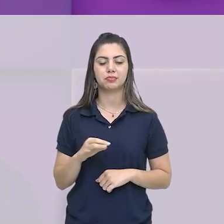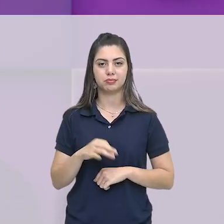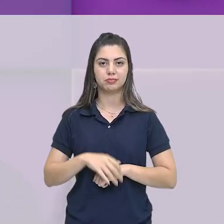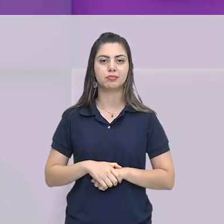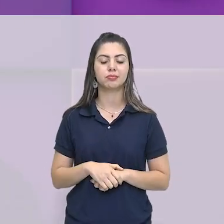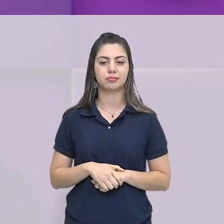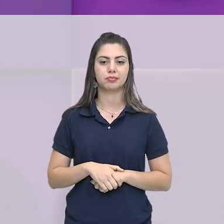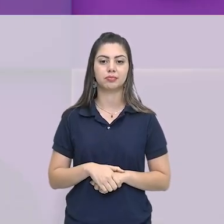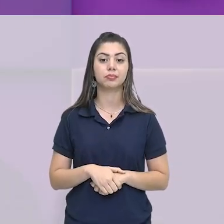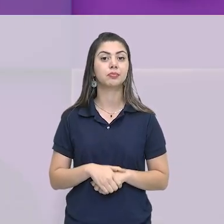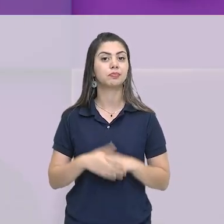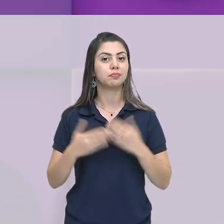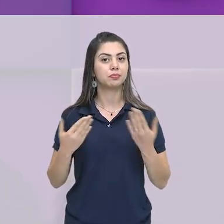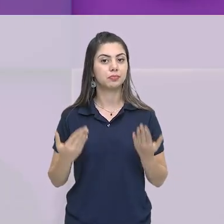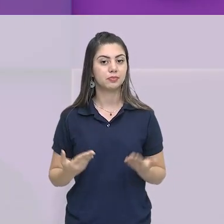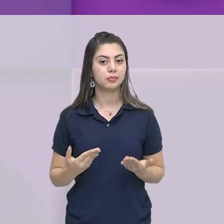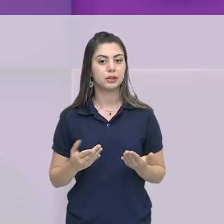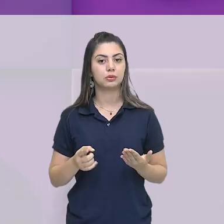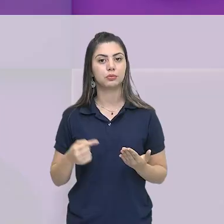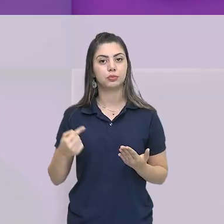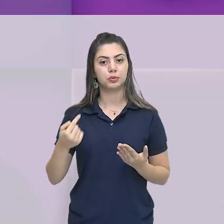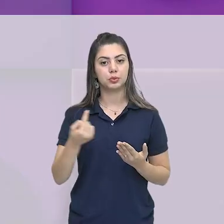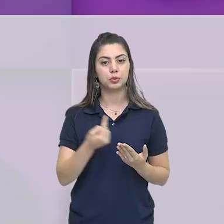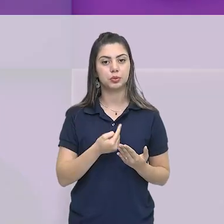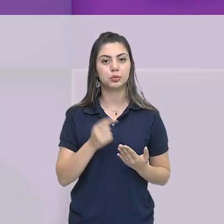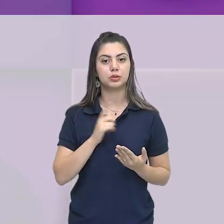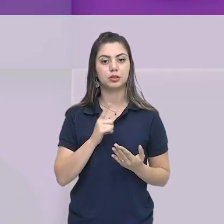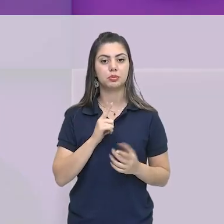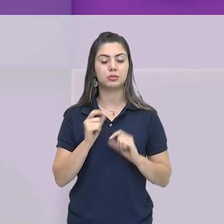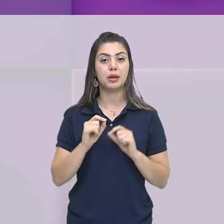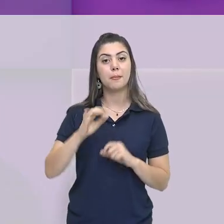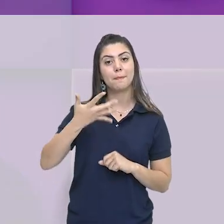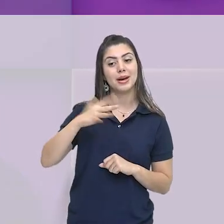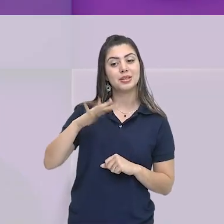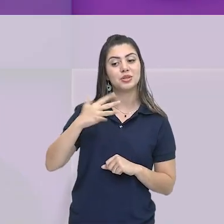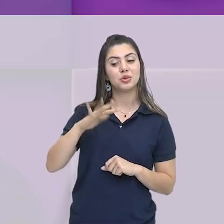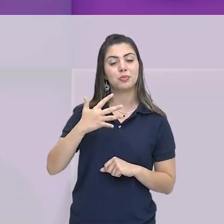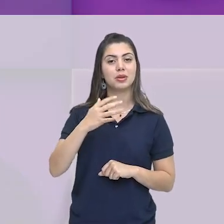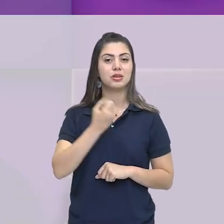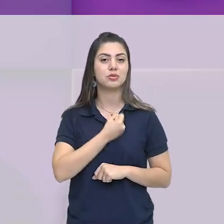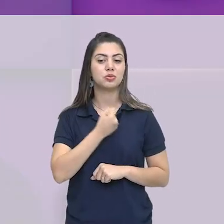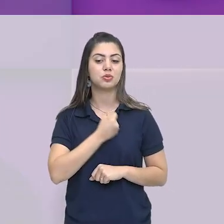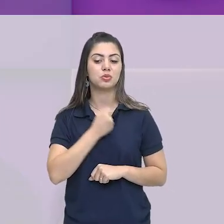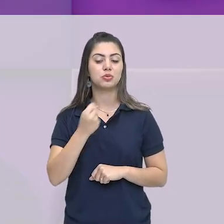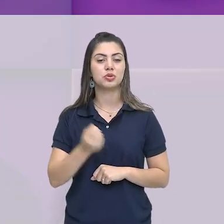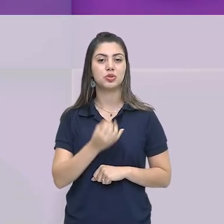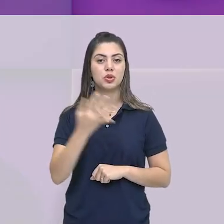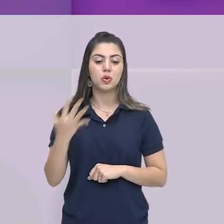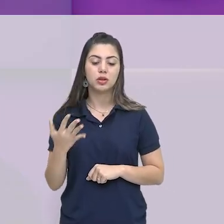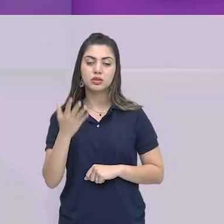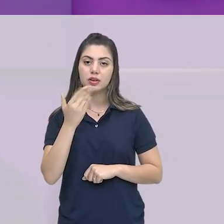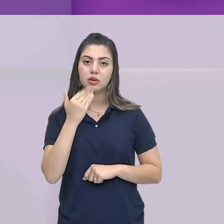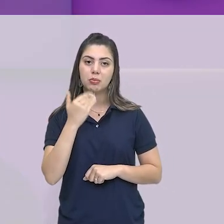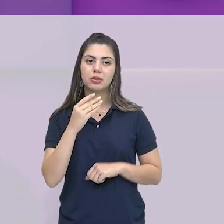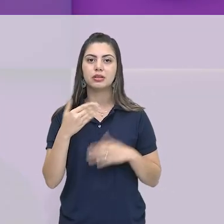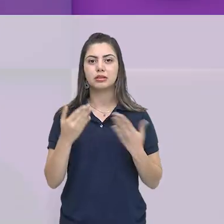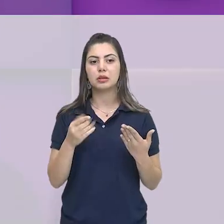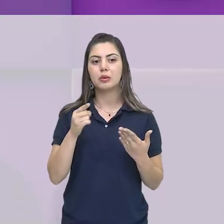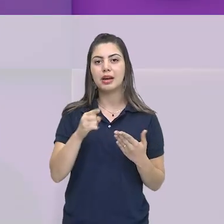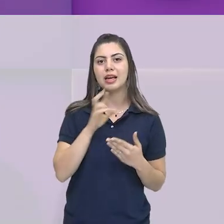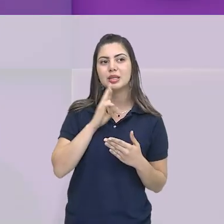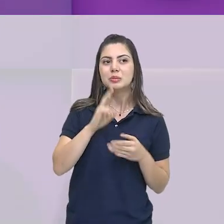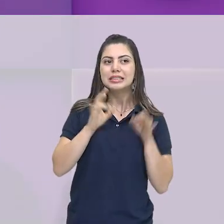em consideração. Por isso é que nós temos uma estimativa, não quer dizer que esse cálculo seja